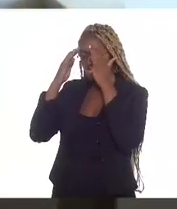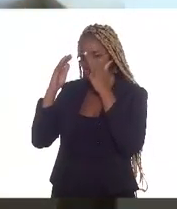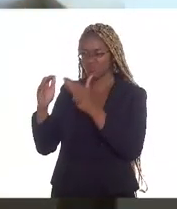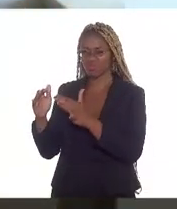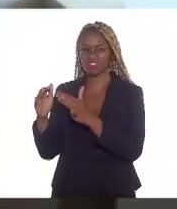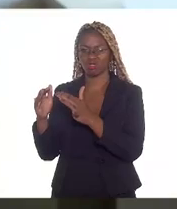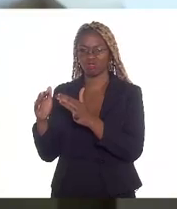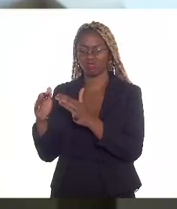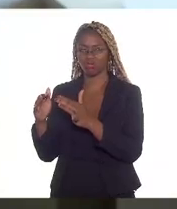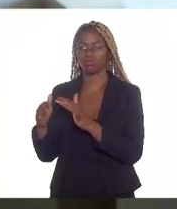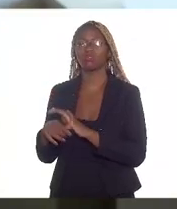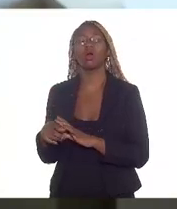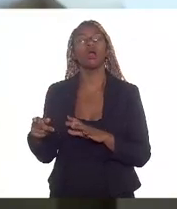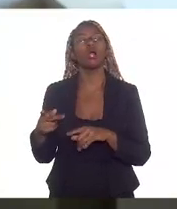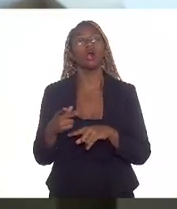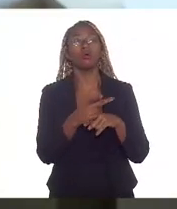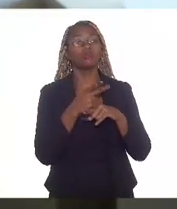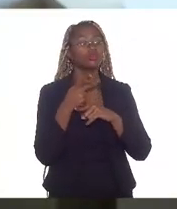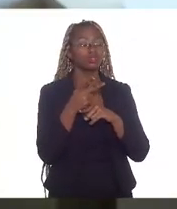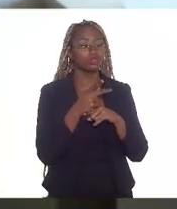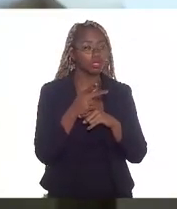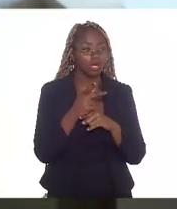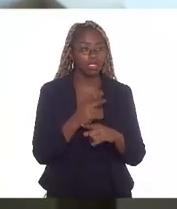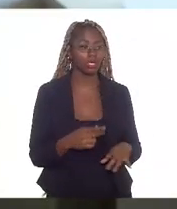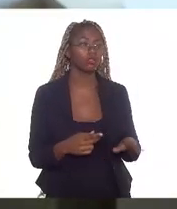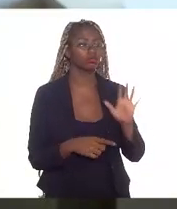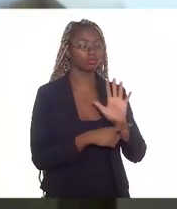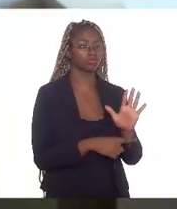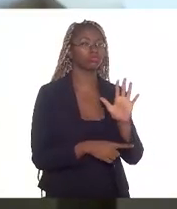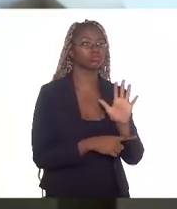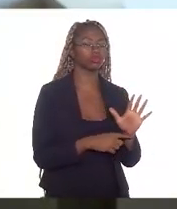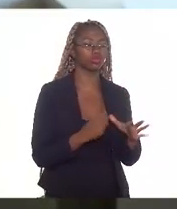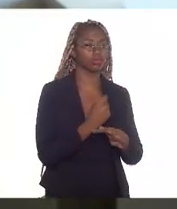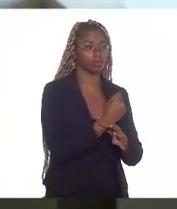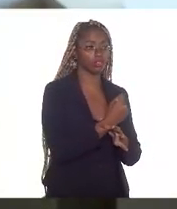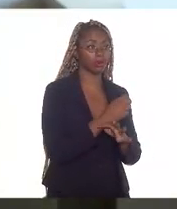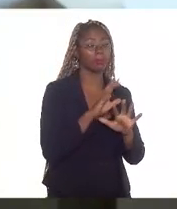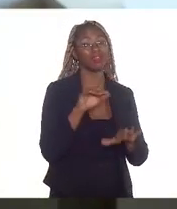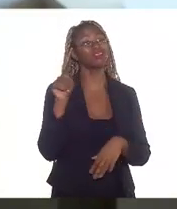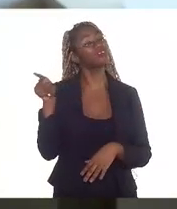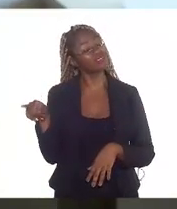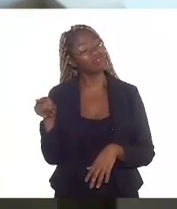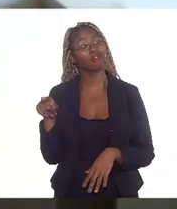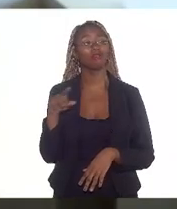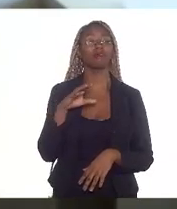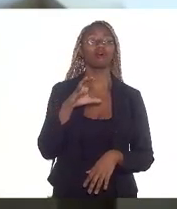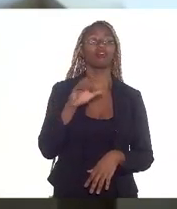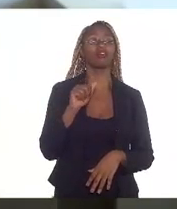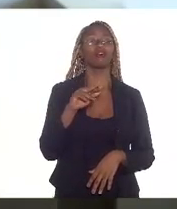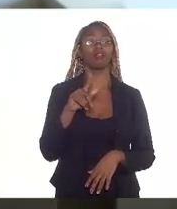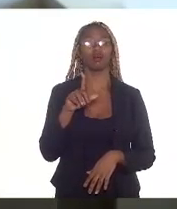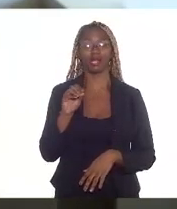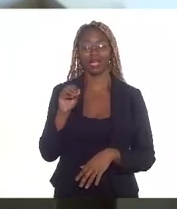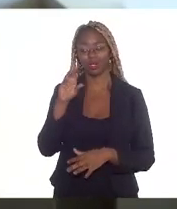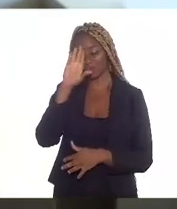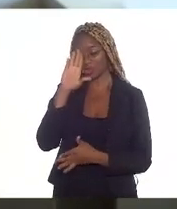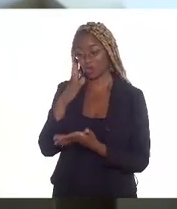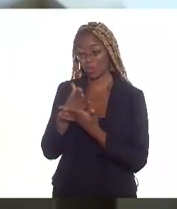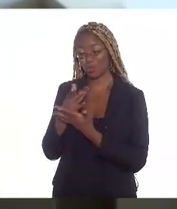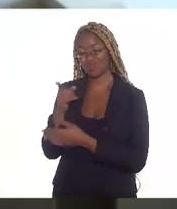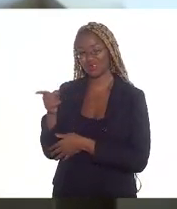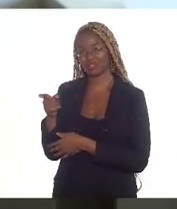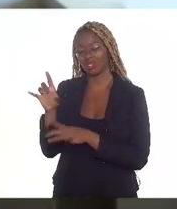procuradoria está defendendo. Aí ele é um cargo comissionado. Ele sai do cargo.